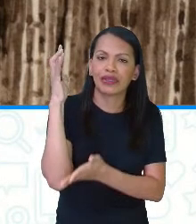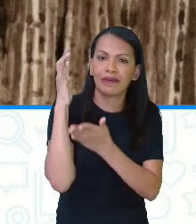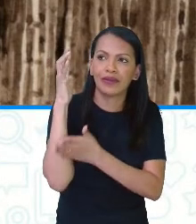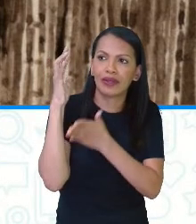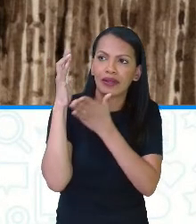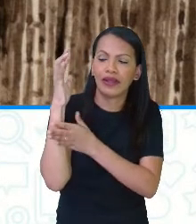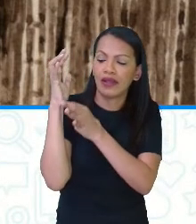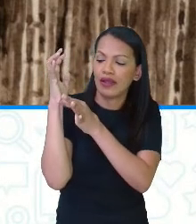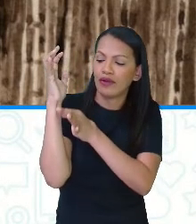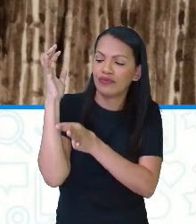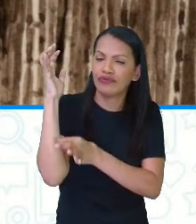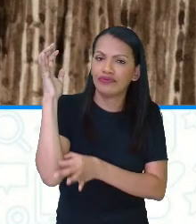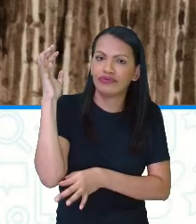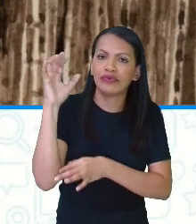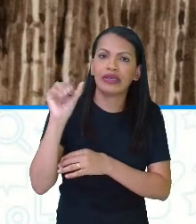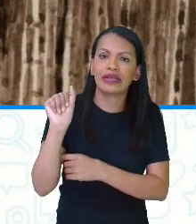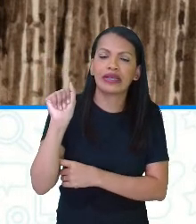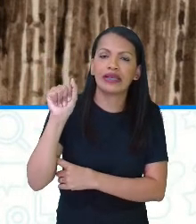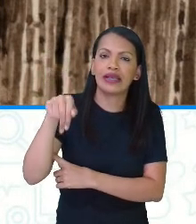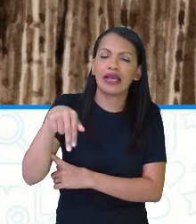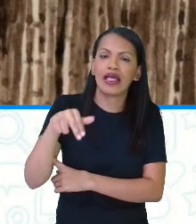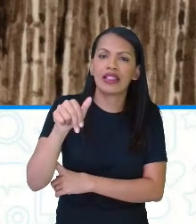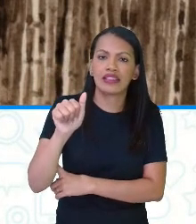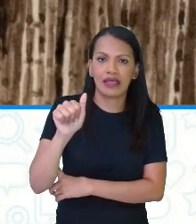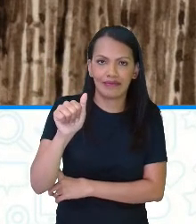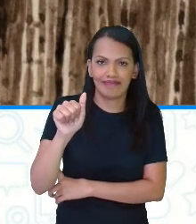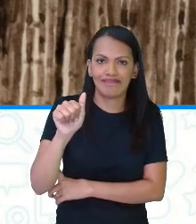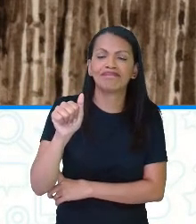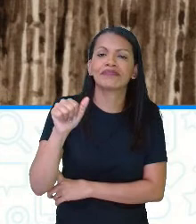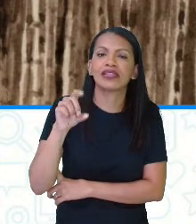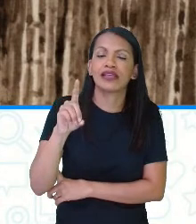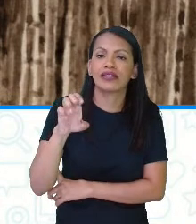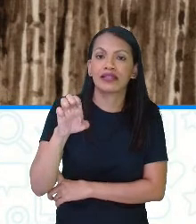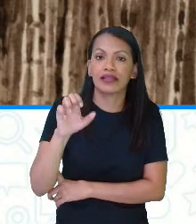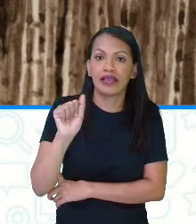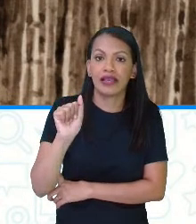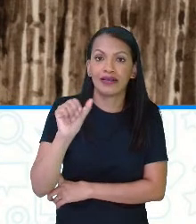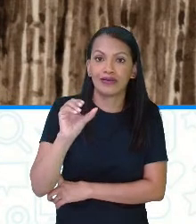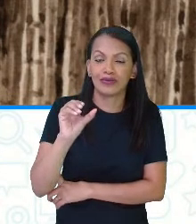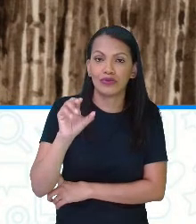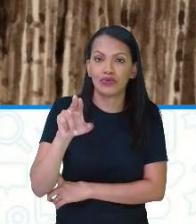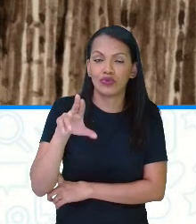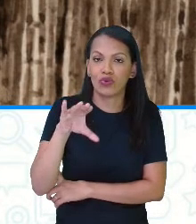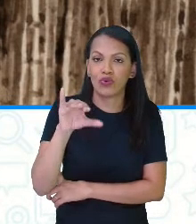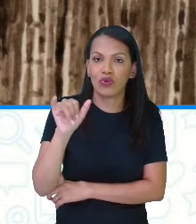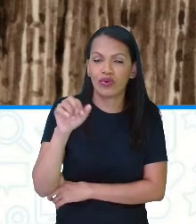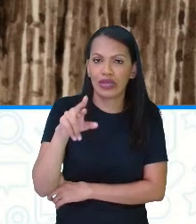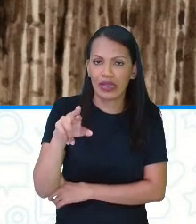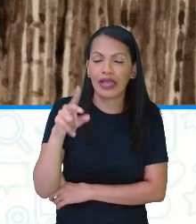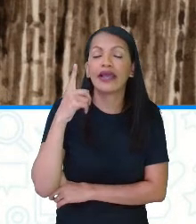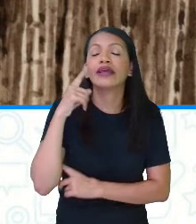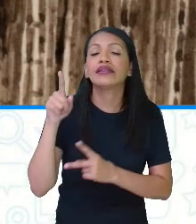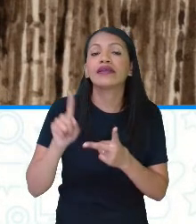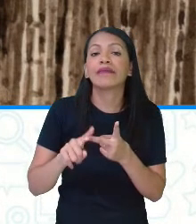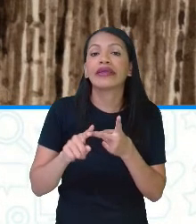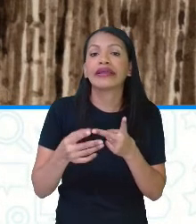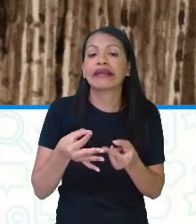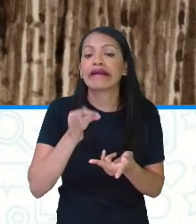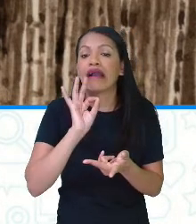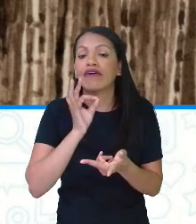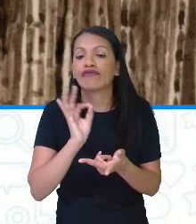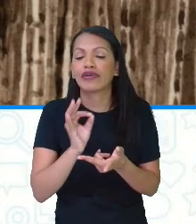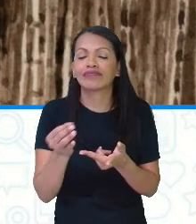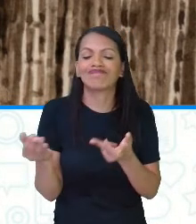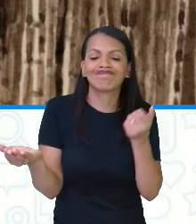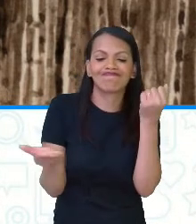aqui, olha. Eles estão aqui cortando cana. E vocês podem observar a roupa que eles estão vestindo. Eles não tinham nem